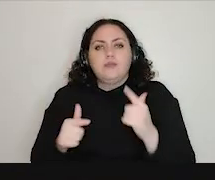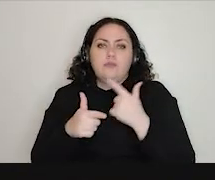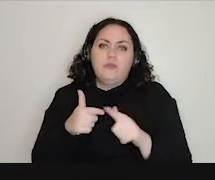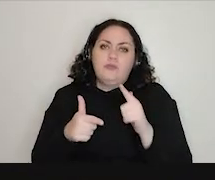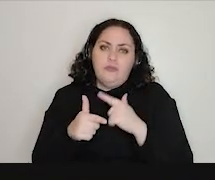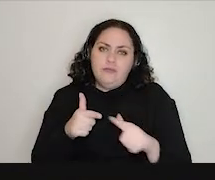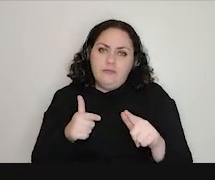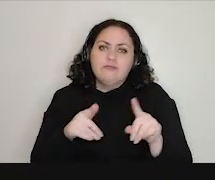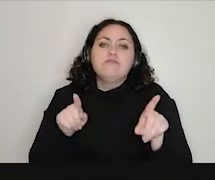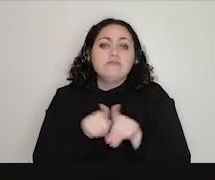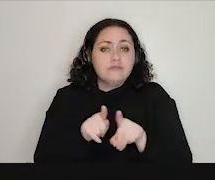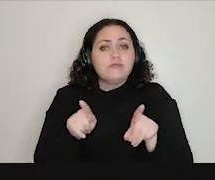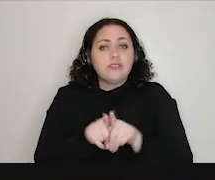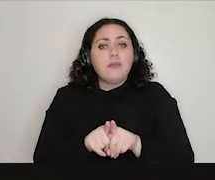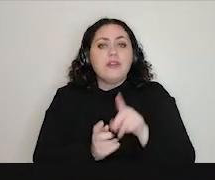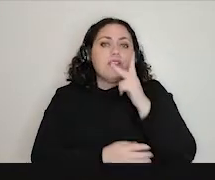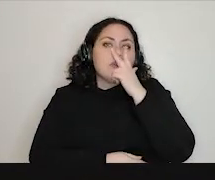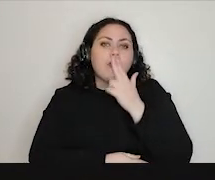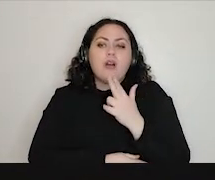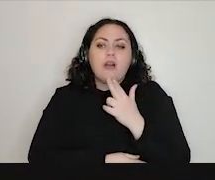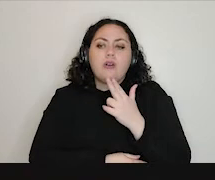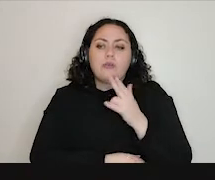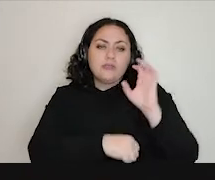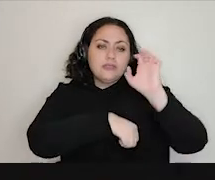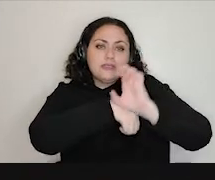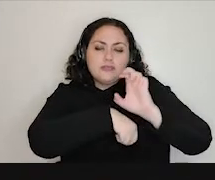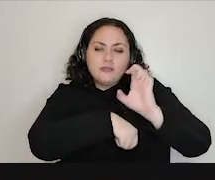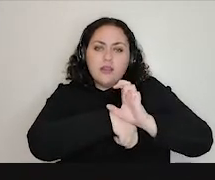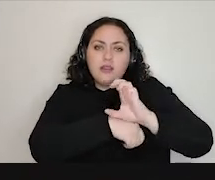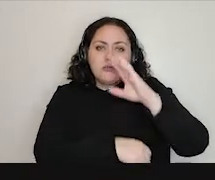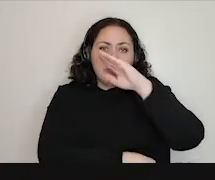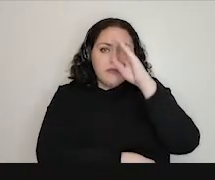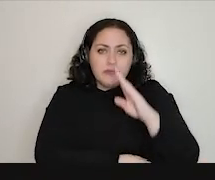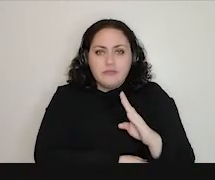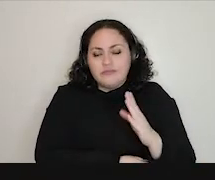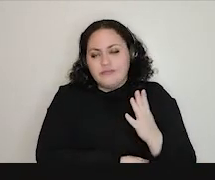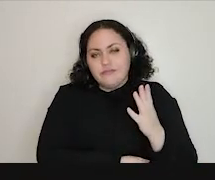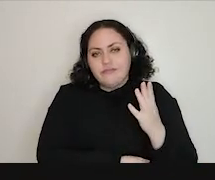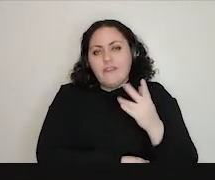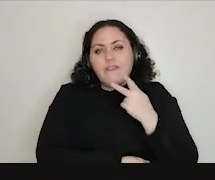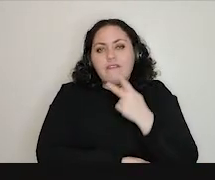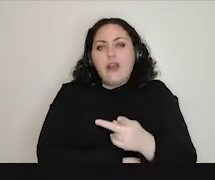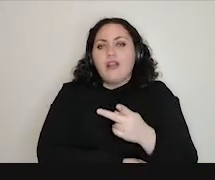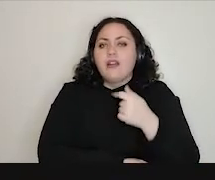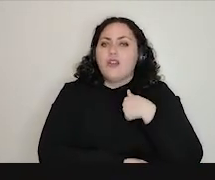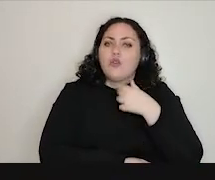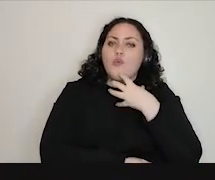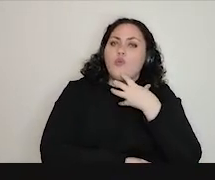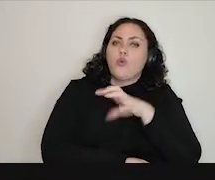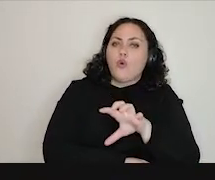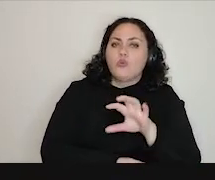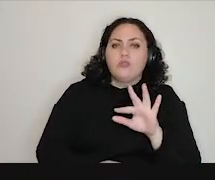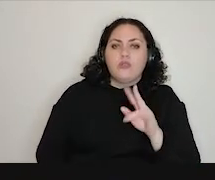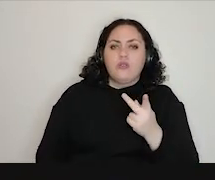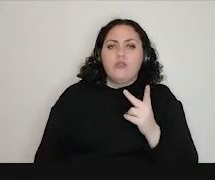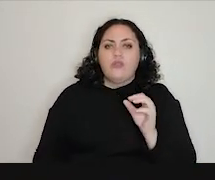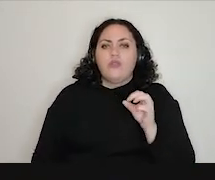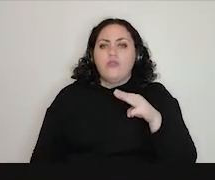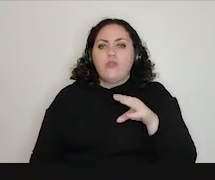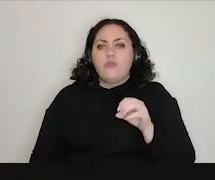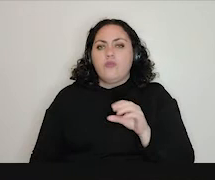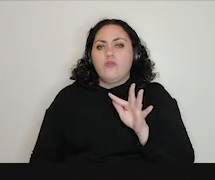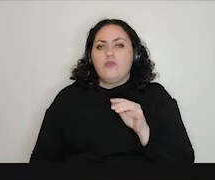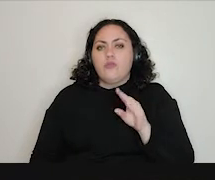uma postura do Estado que se diz anti-homofóbico, por exemplo, ou antitransfóbico, né?